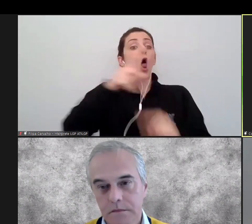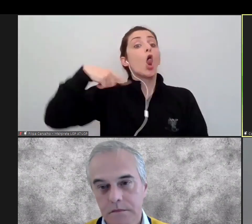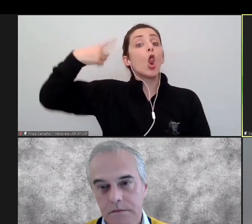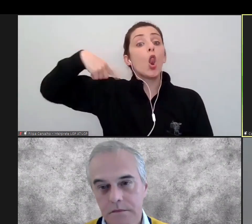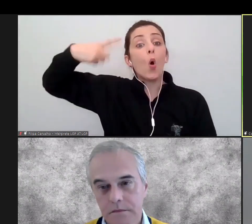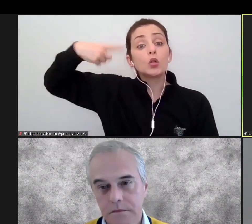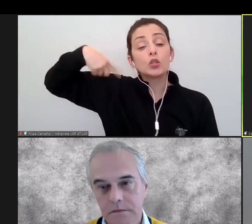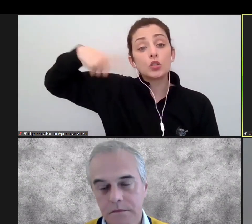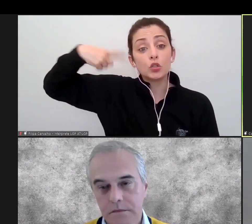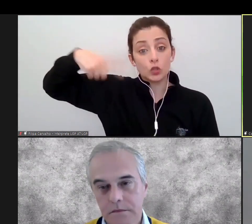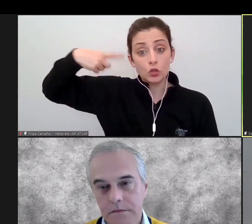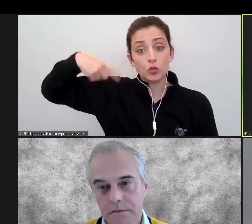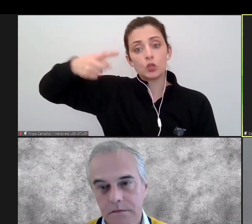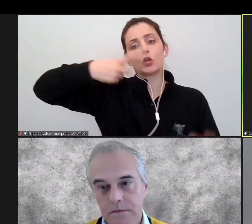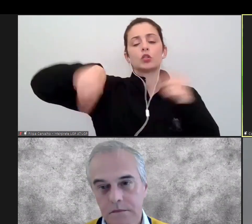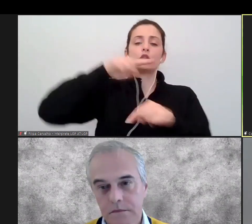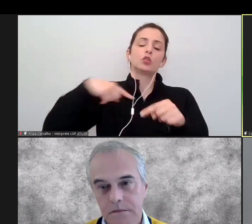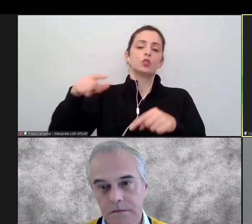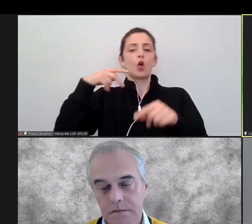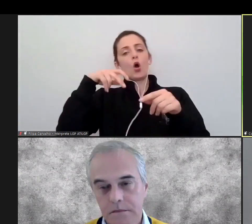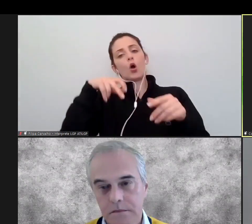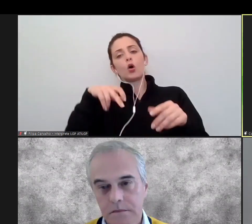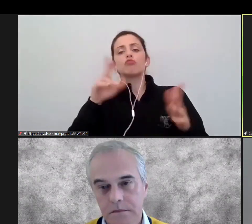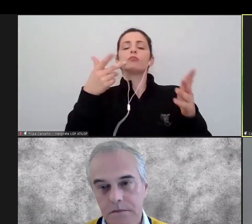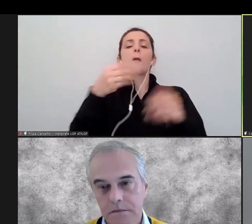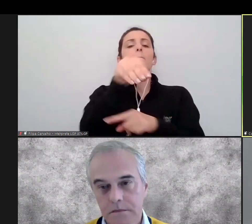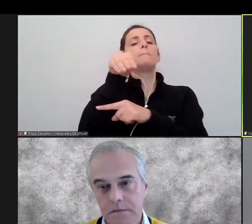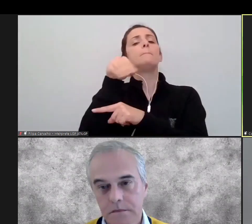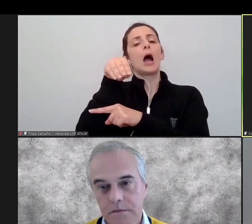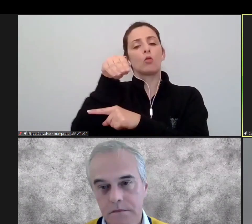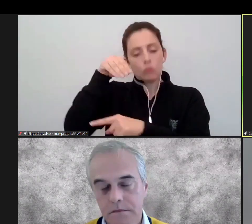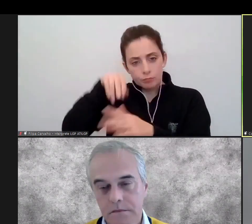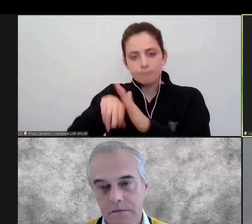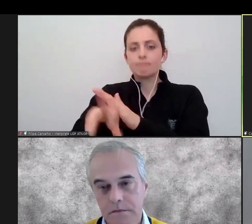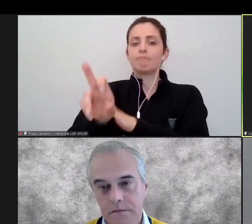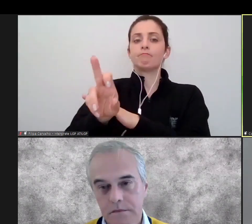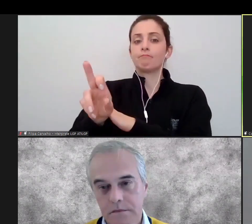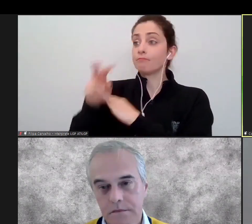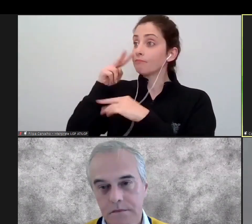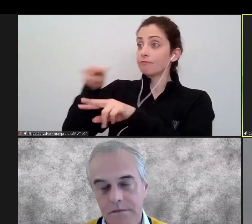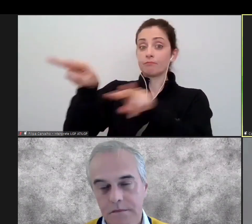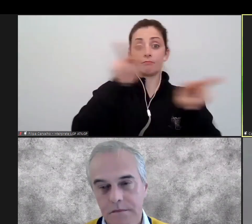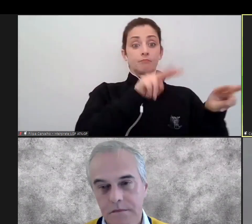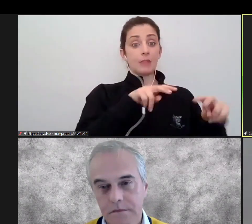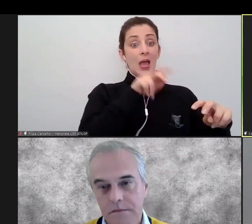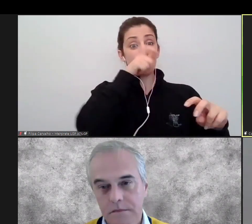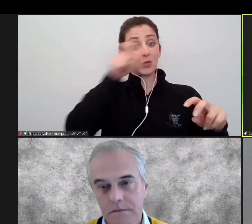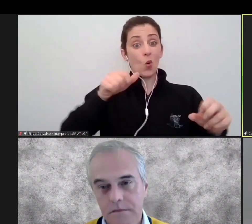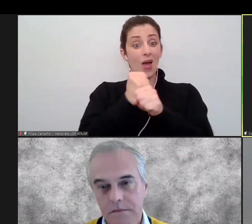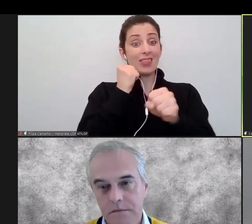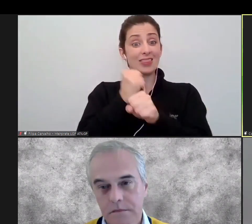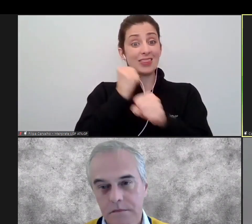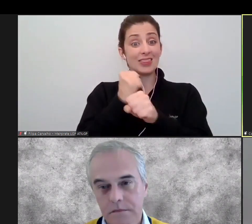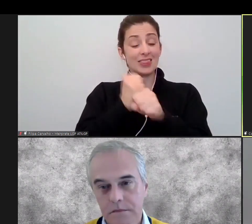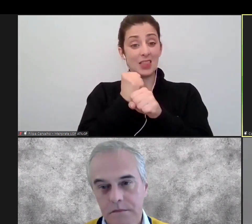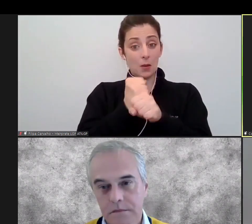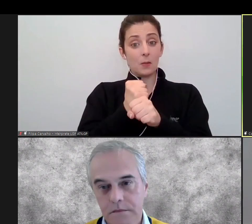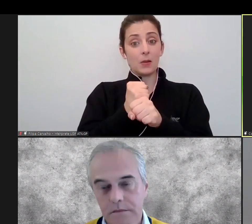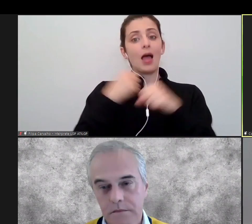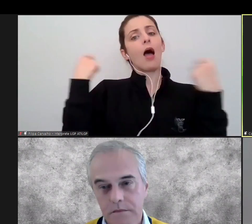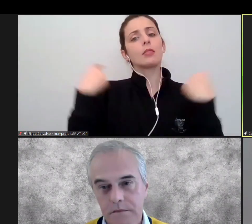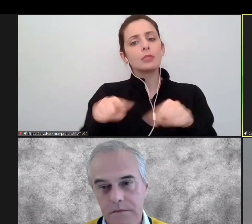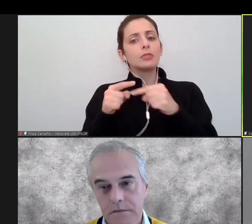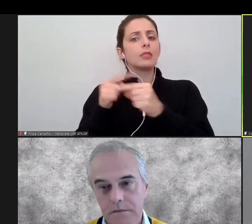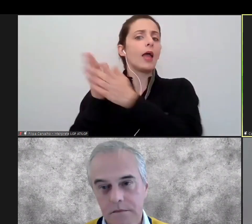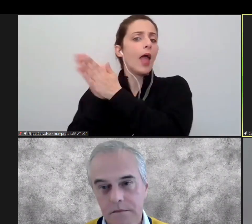entramos num Barclays Bank, numa grande instituição bancária, e nós olhamos para quem está a atender nas caixas. Estas pessoas muitas vezes têm rasta, estas